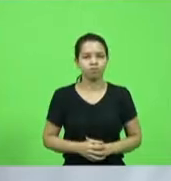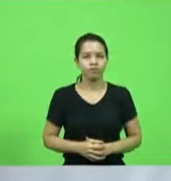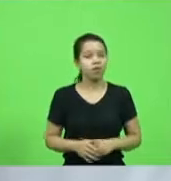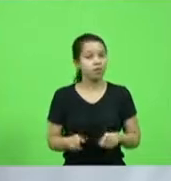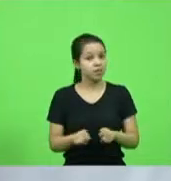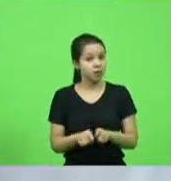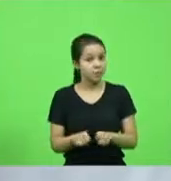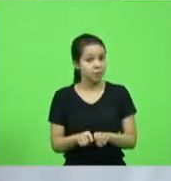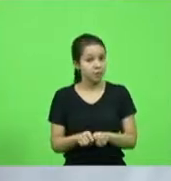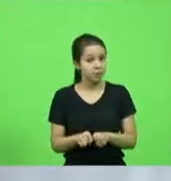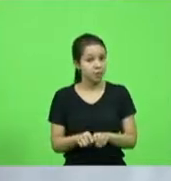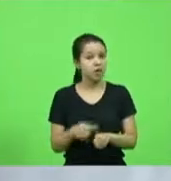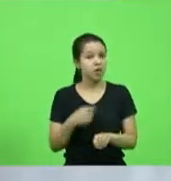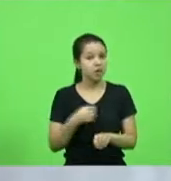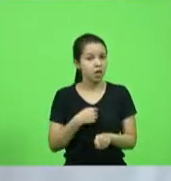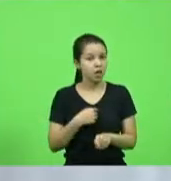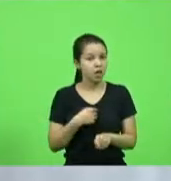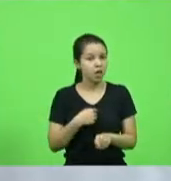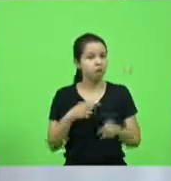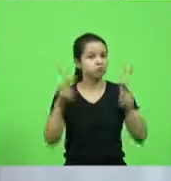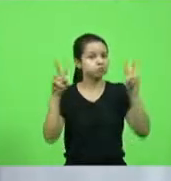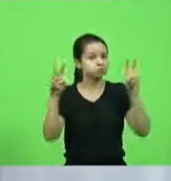para falar de